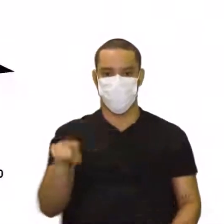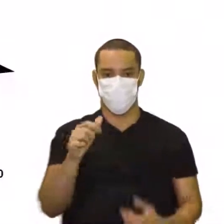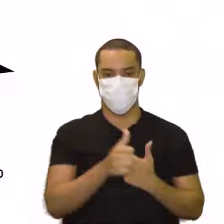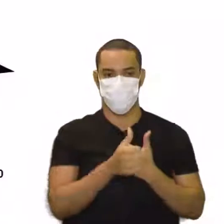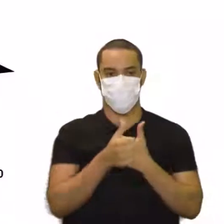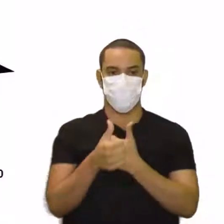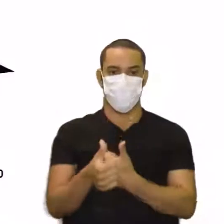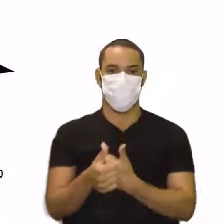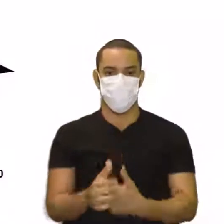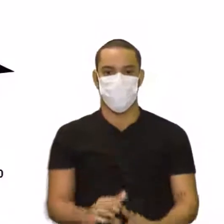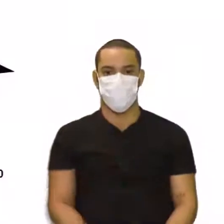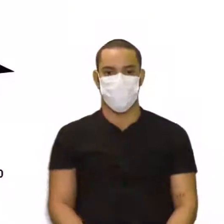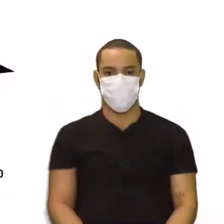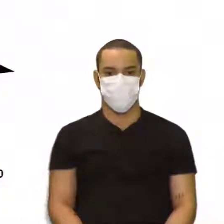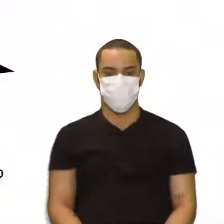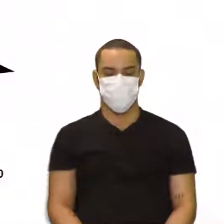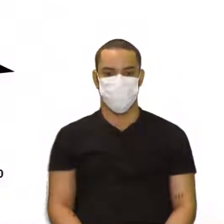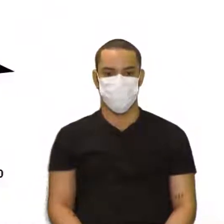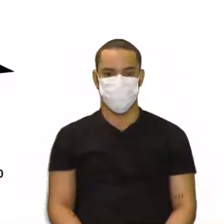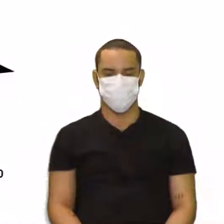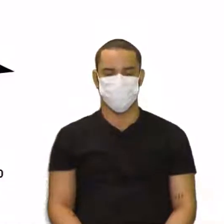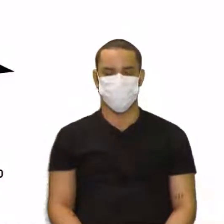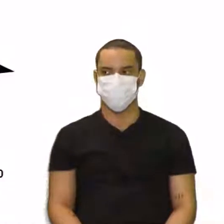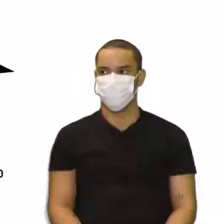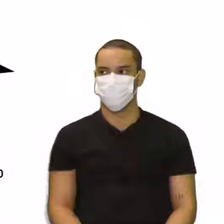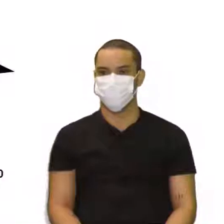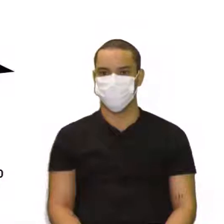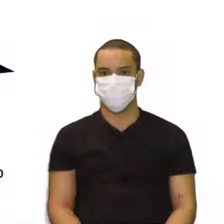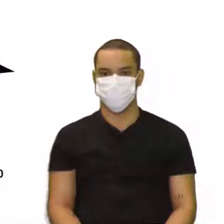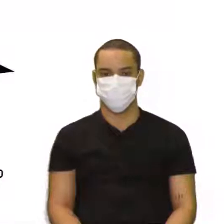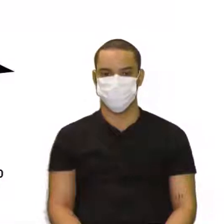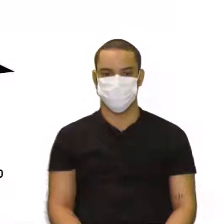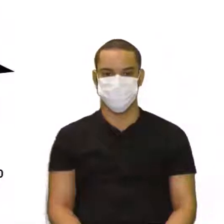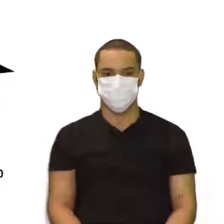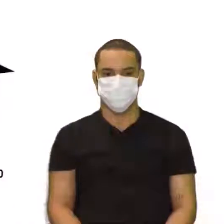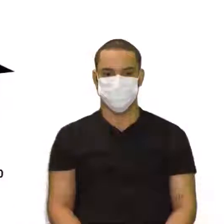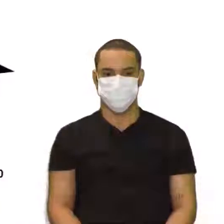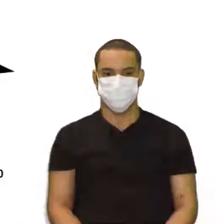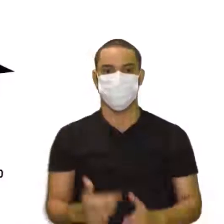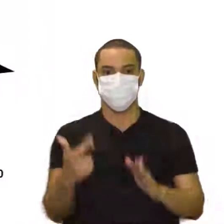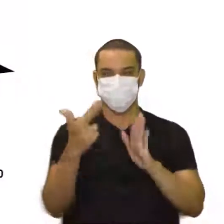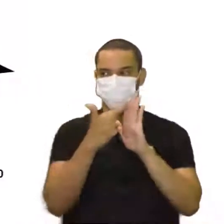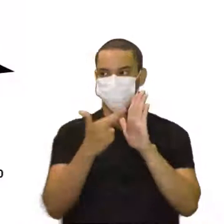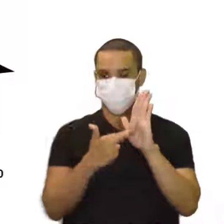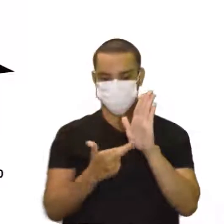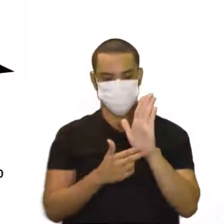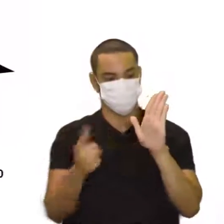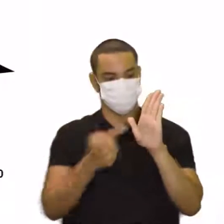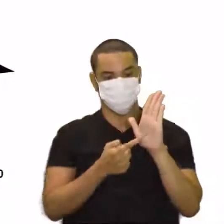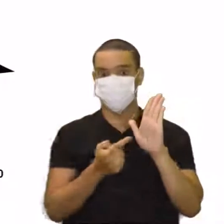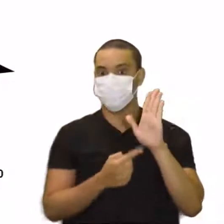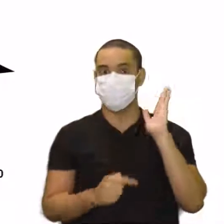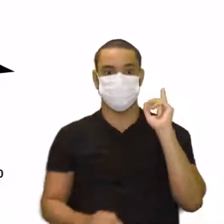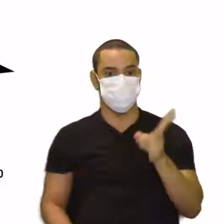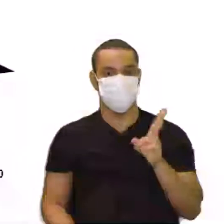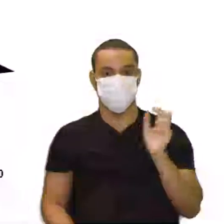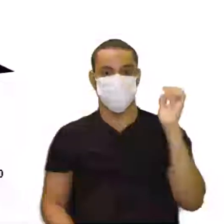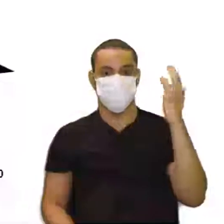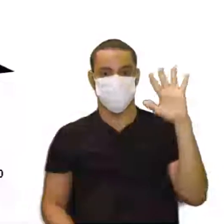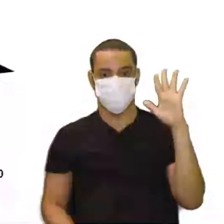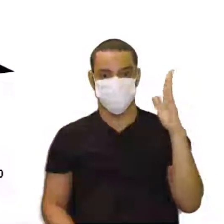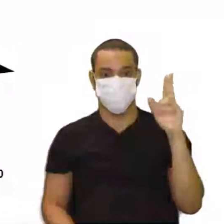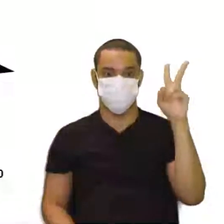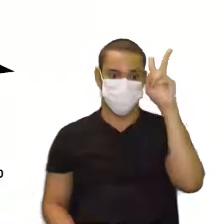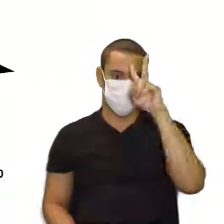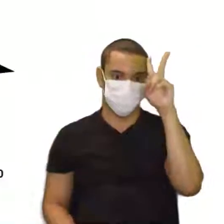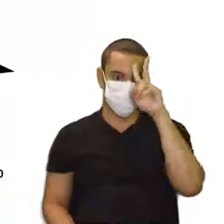observar, ok? E aqui, olha só, pela regrinha da mão direita, a gente vê o sentido dessa corrente,